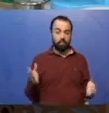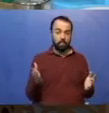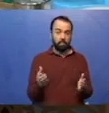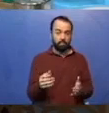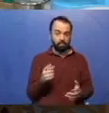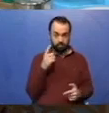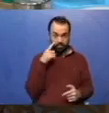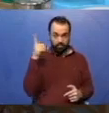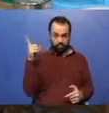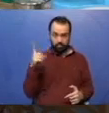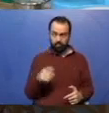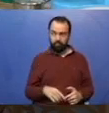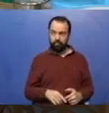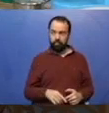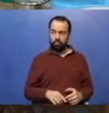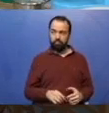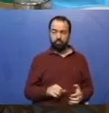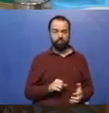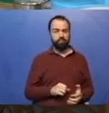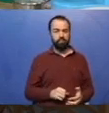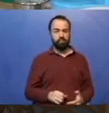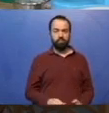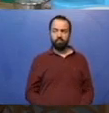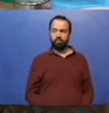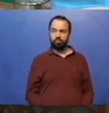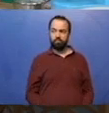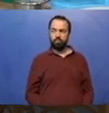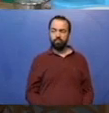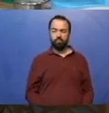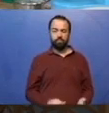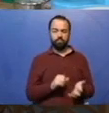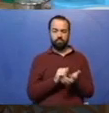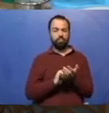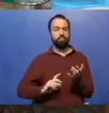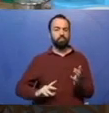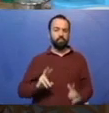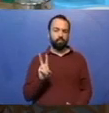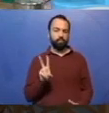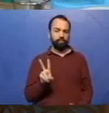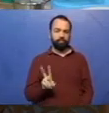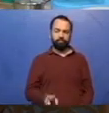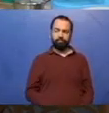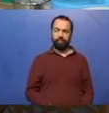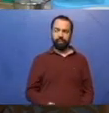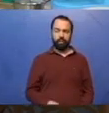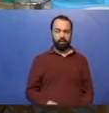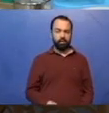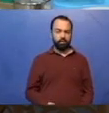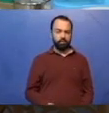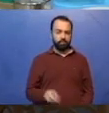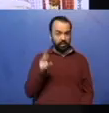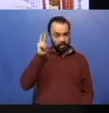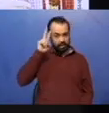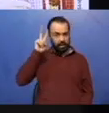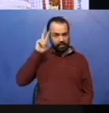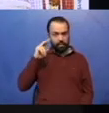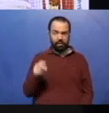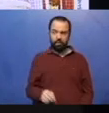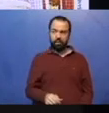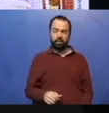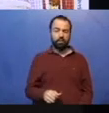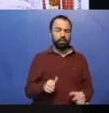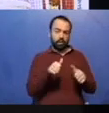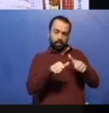Agora, ainda na página 276, o exercício 2. Lembra que eu expliquei que a água muda